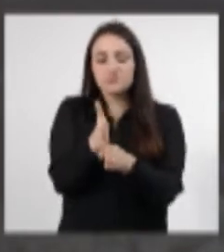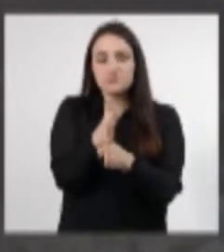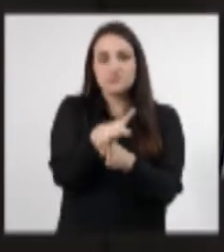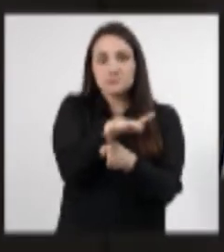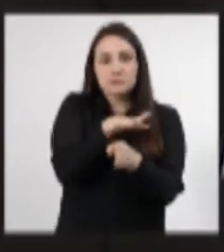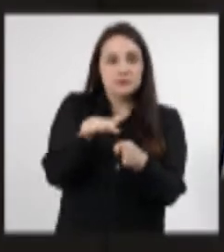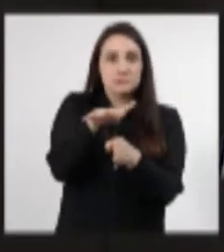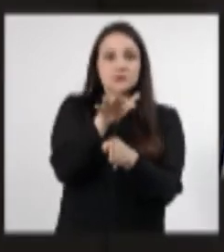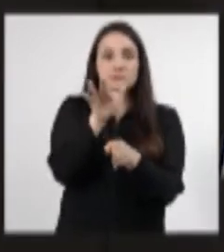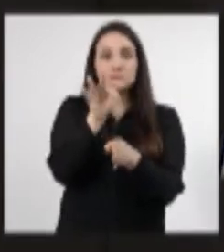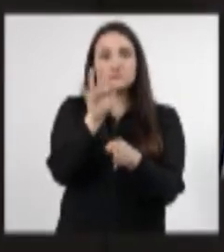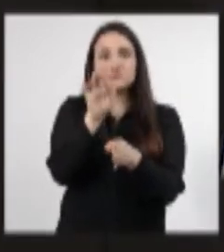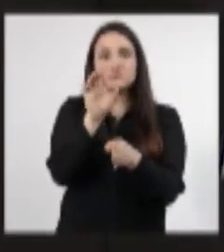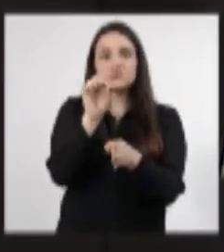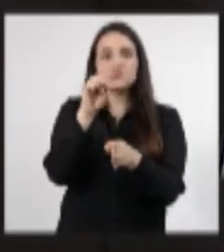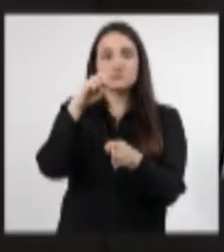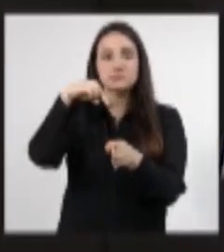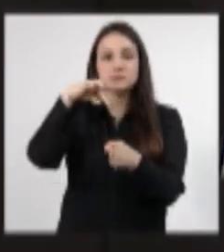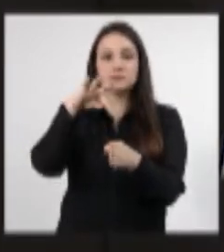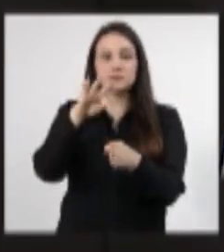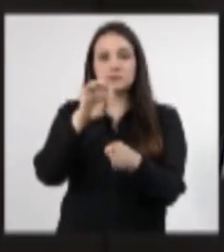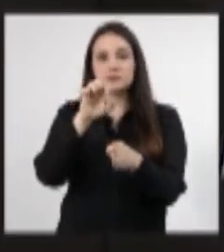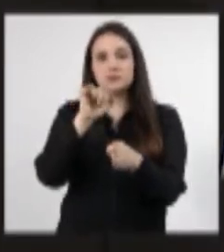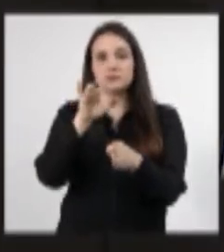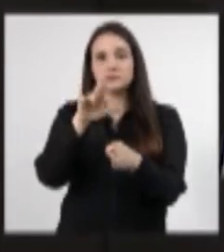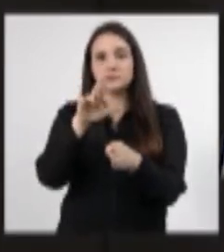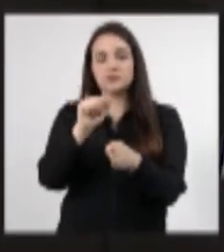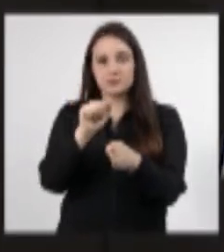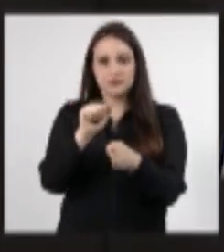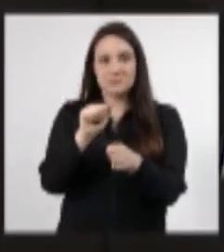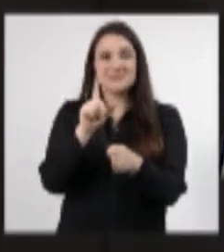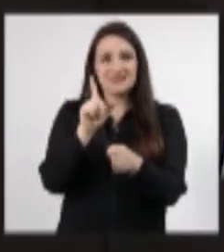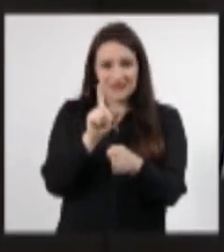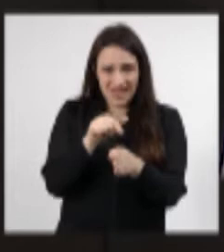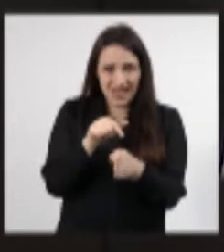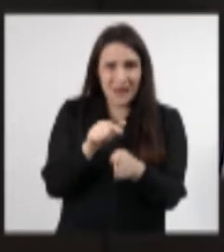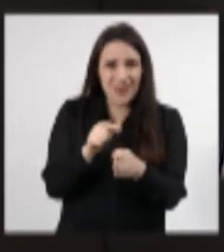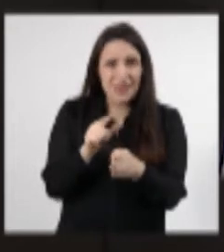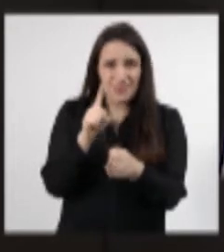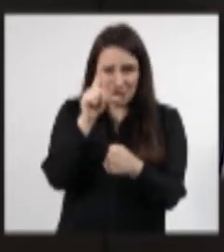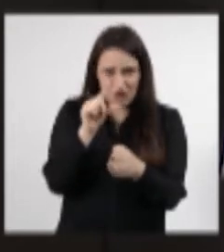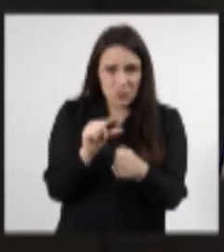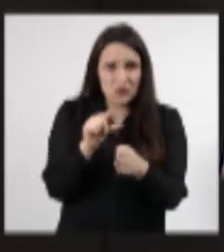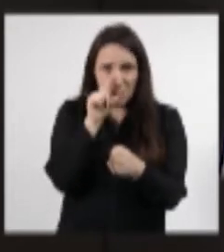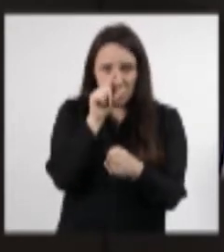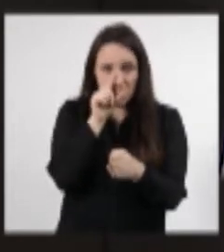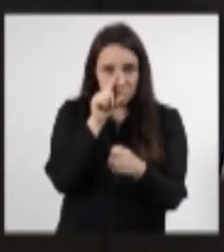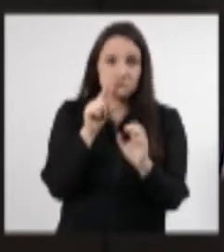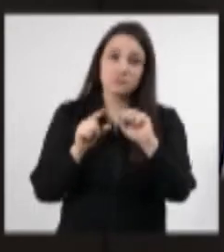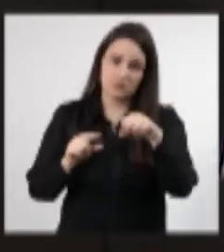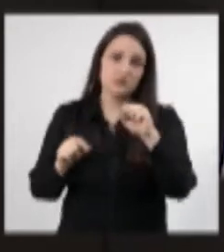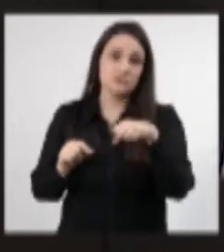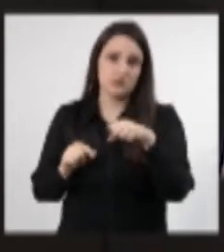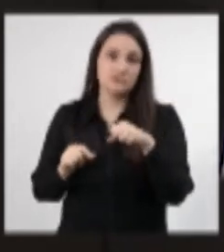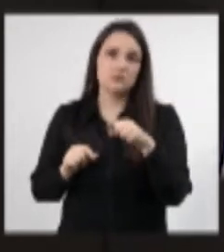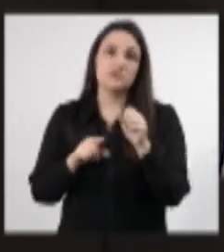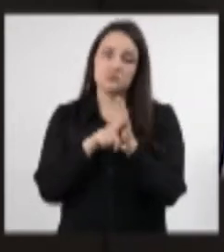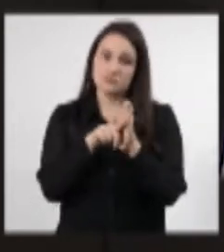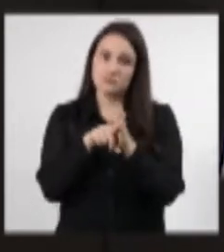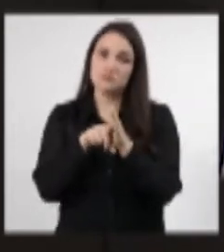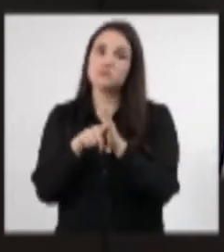segura? Lucilene, a região de fronteira, de acordo com os nossos números, ela está mais